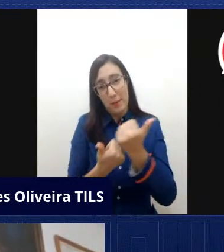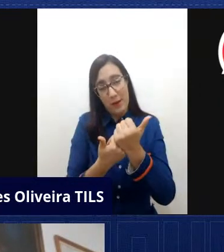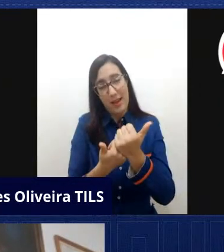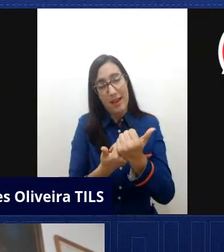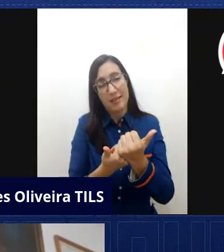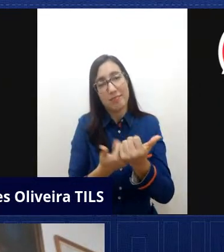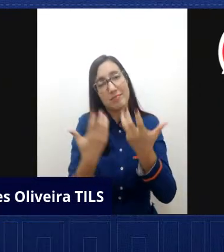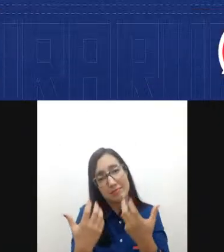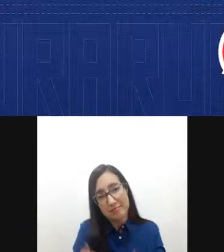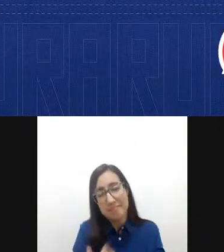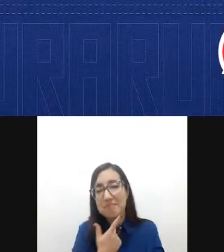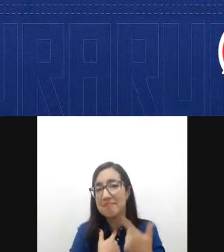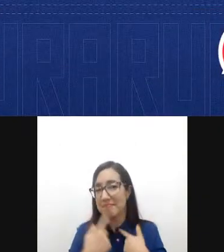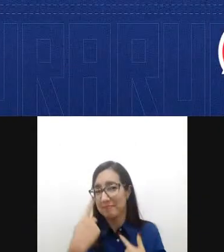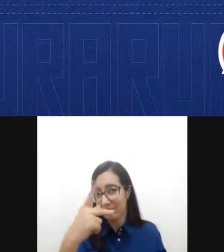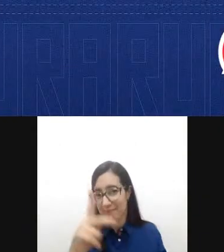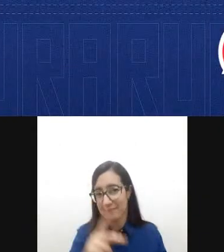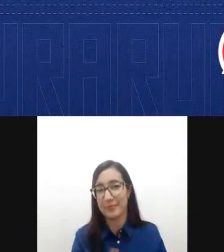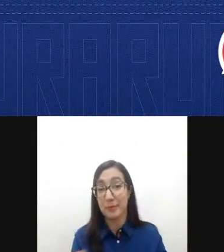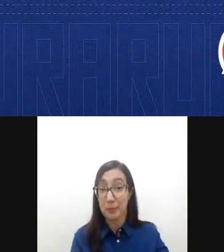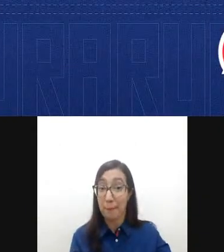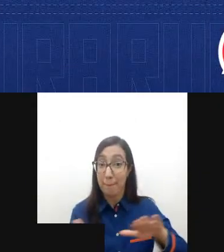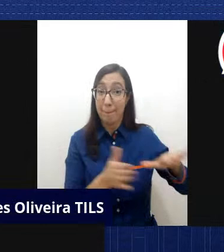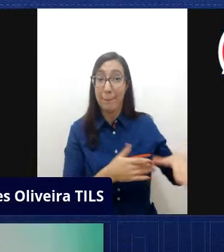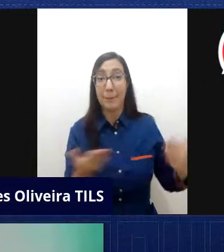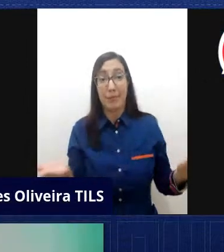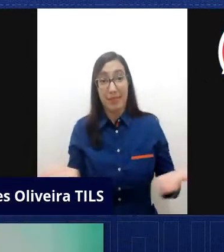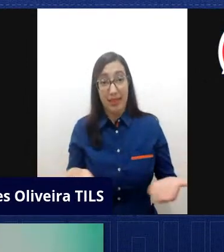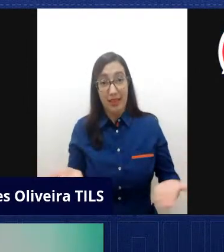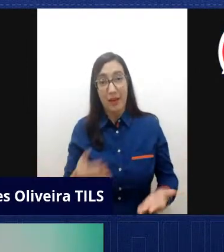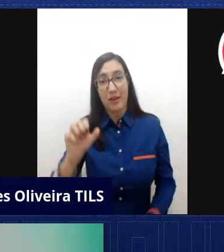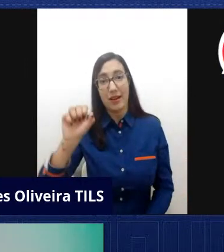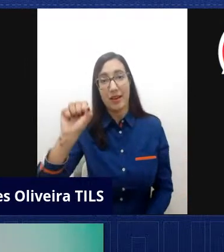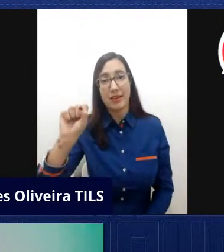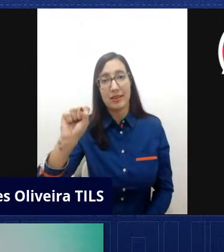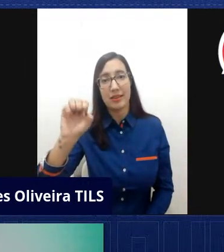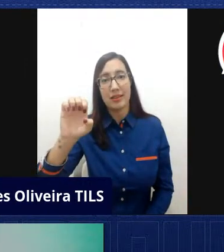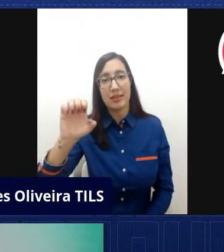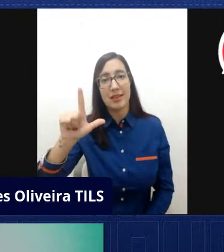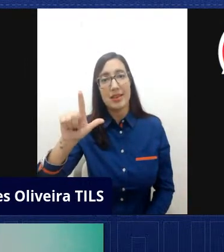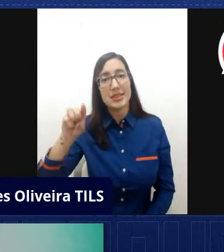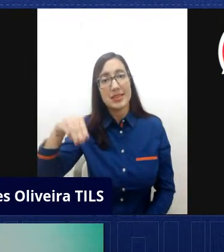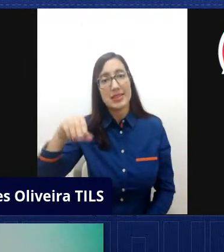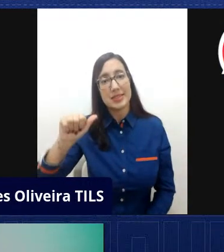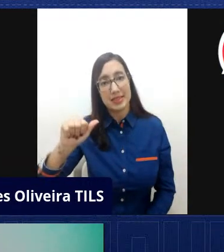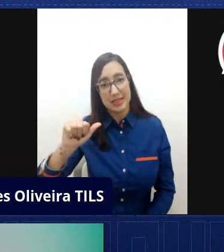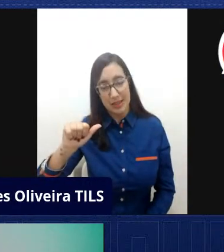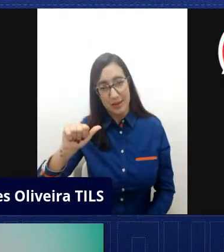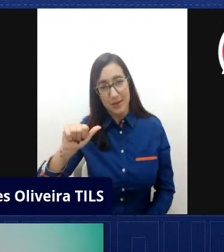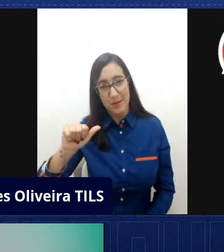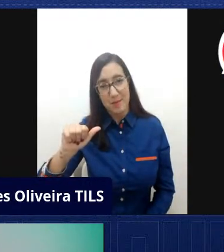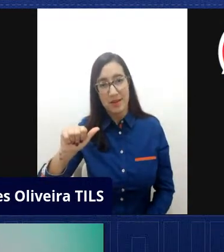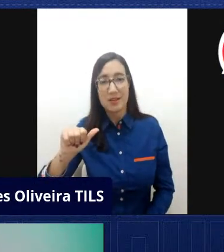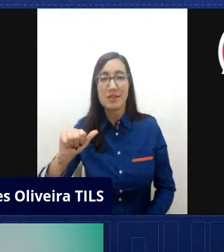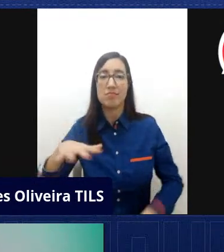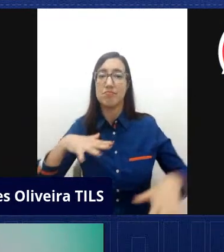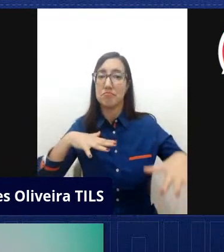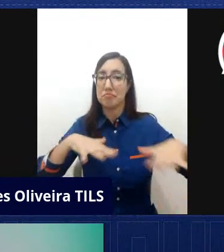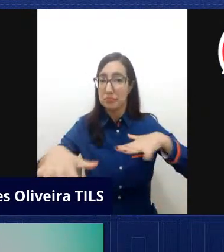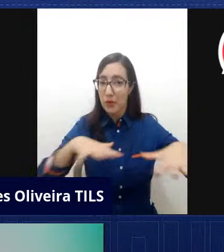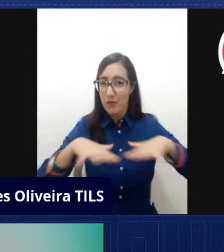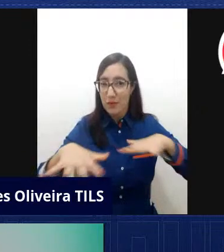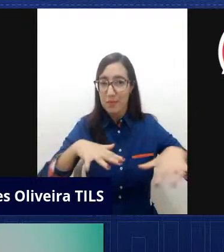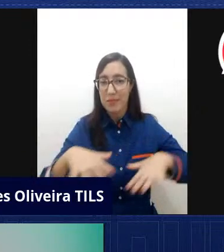próximo bloco, com a Selma Glória, que é do Movimento de Organização Comunitária MOC da Bahia. Selma,